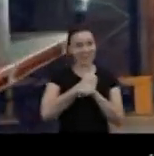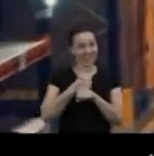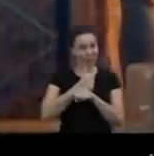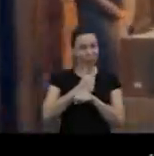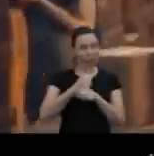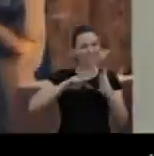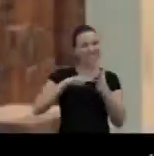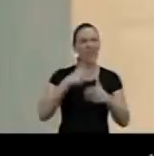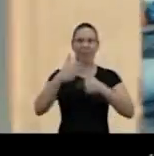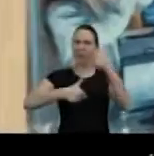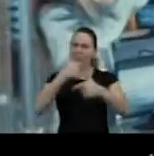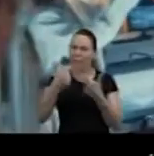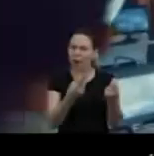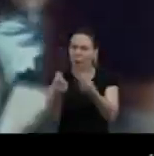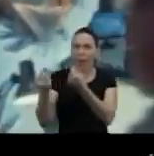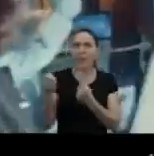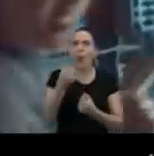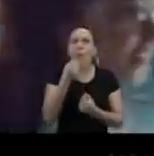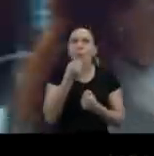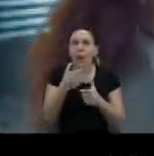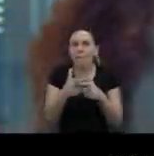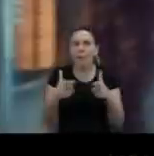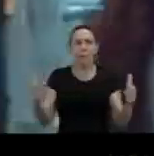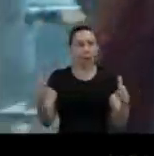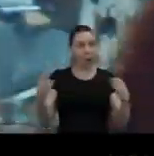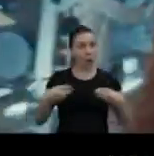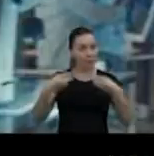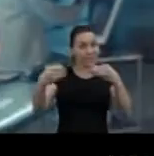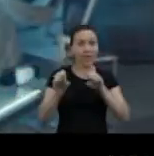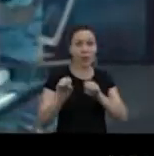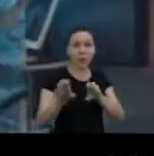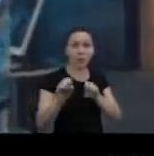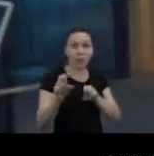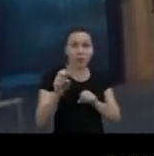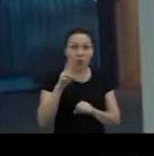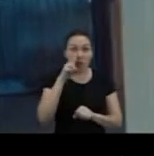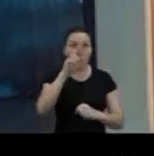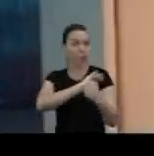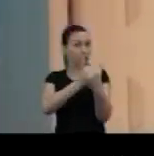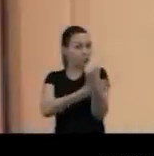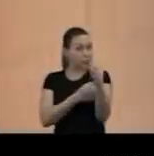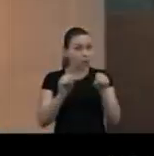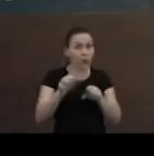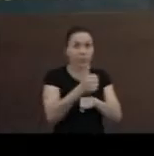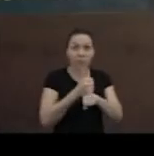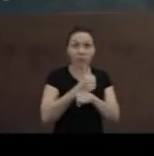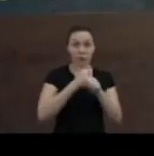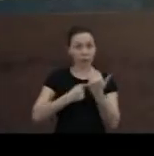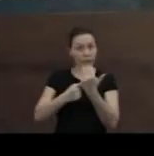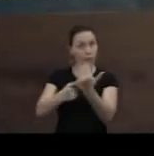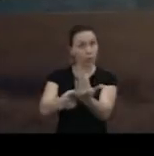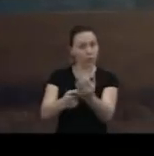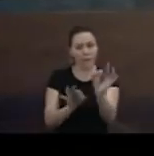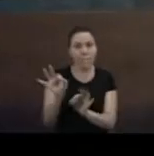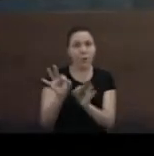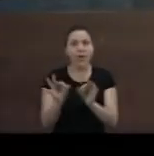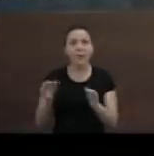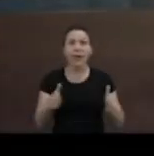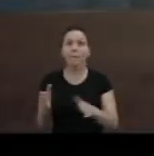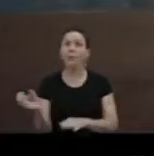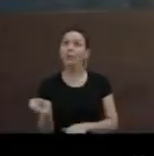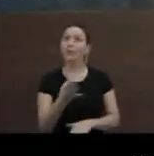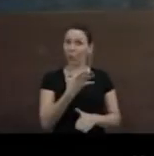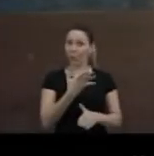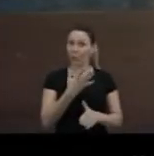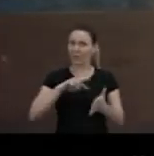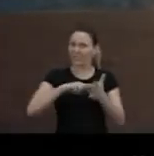mais emprego, mais renda e mais oportunidade. O Ministério da Educação vai fortalecer a educação profissional e tecnológica com o programa Novos